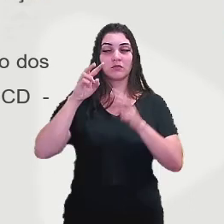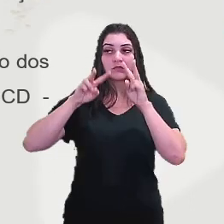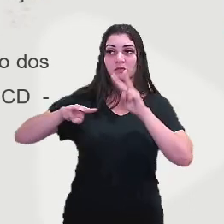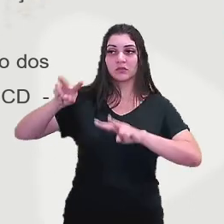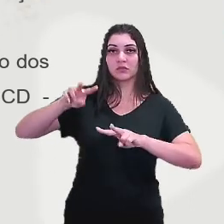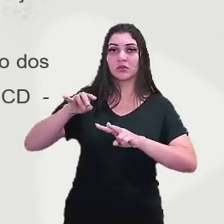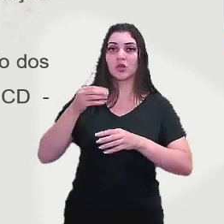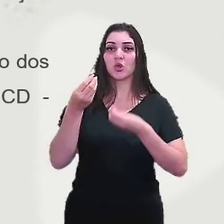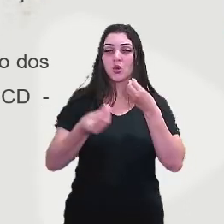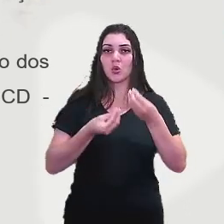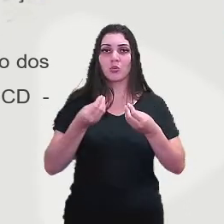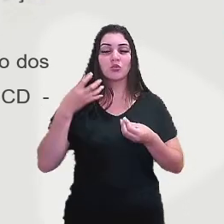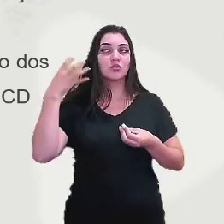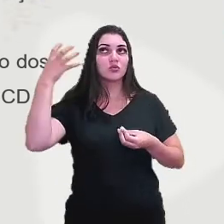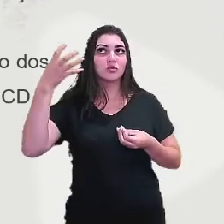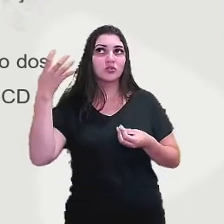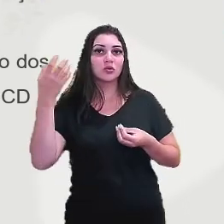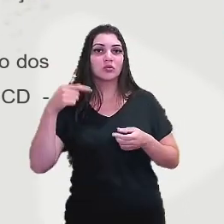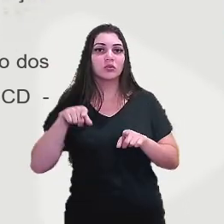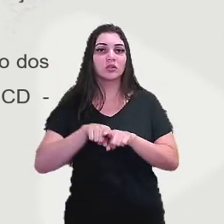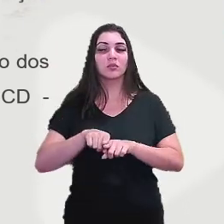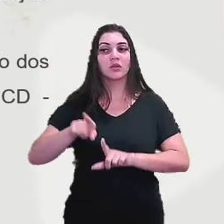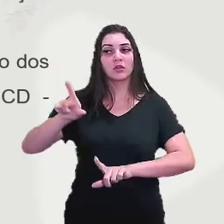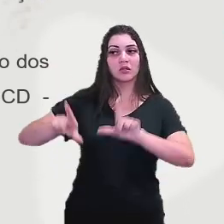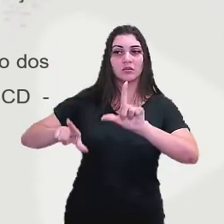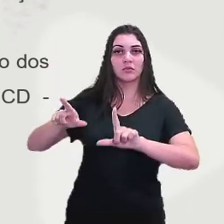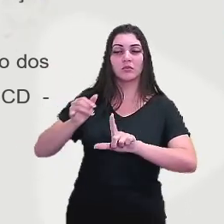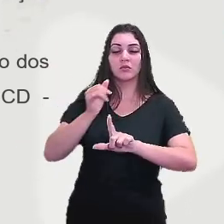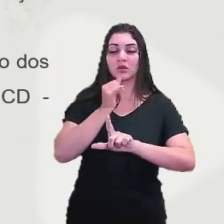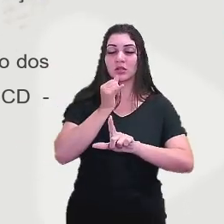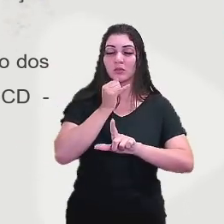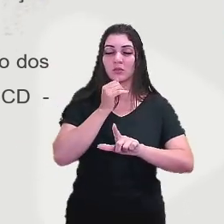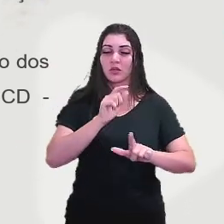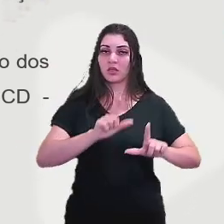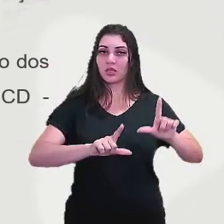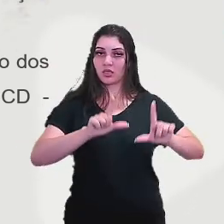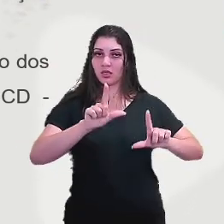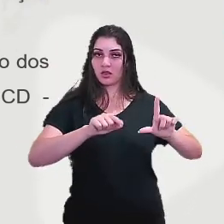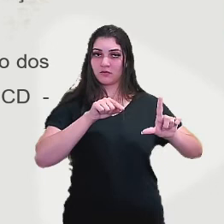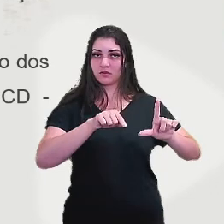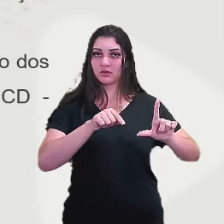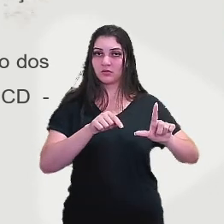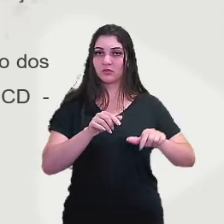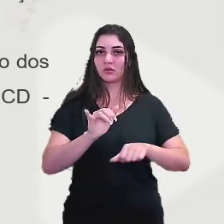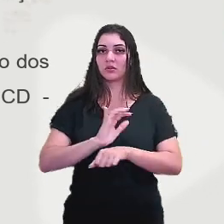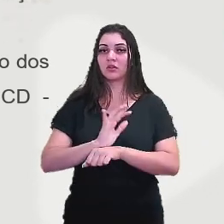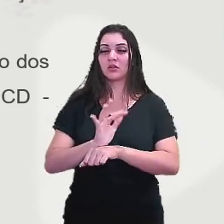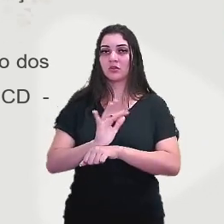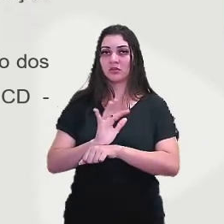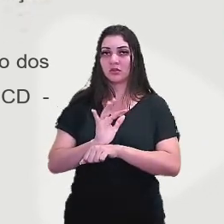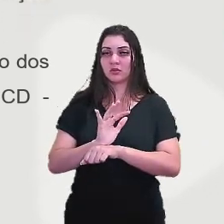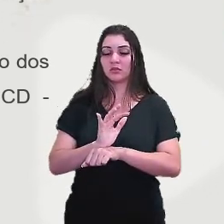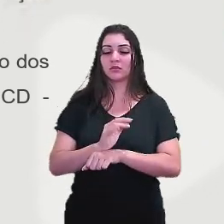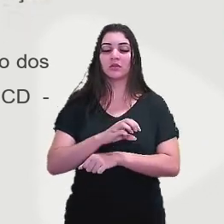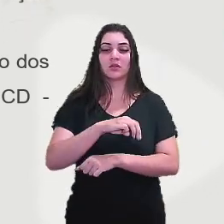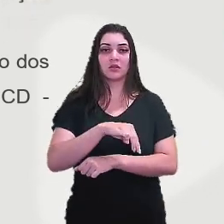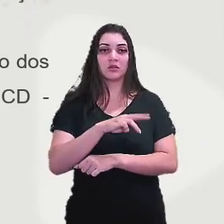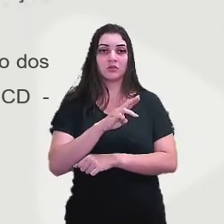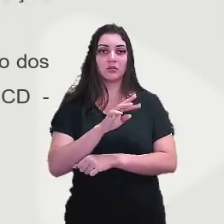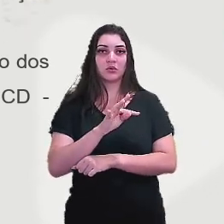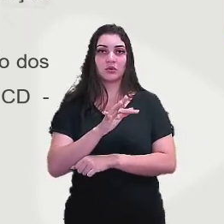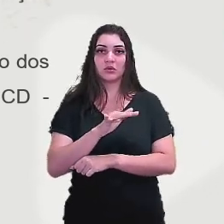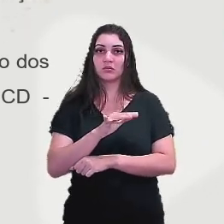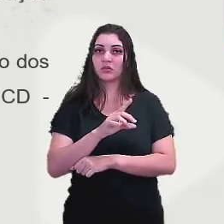difusão de som e imagem, por exemplo, a televisão e o cinema. Multimídias, reunião de diversos meios de